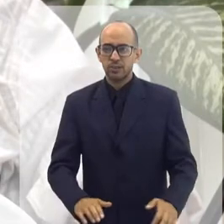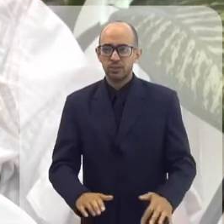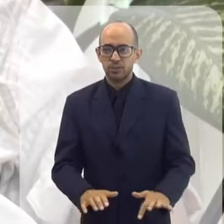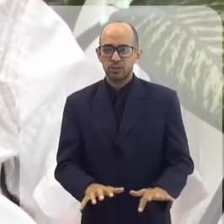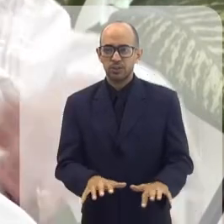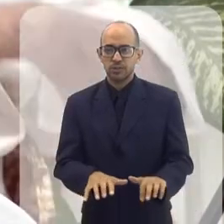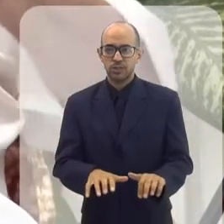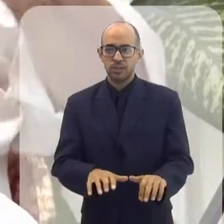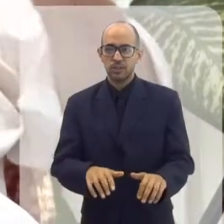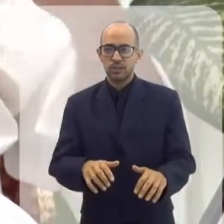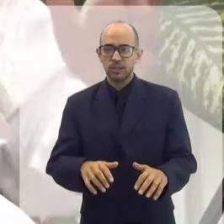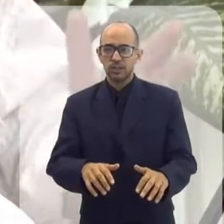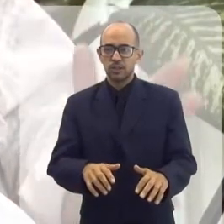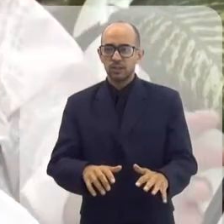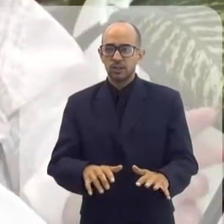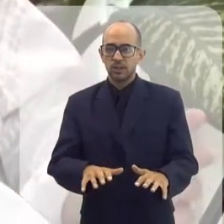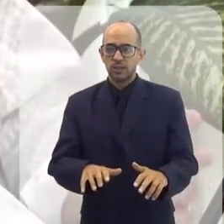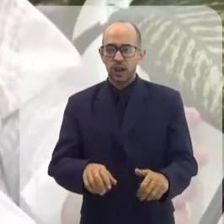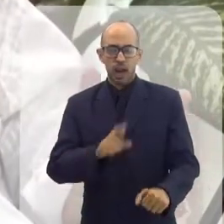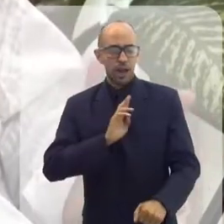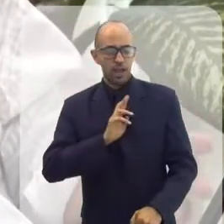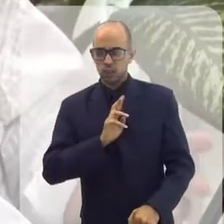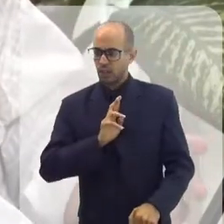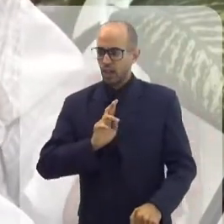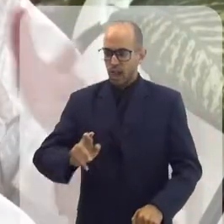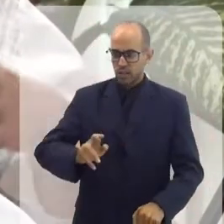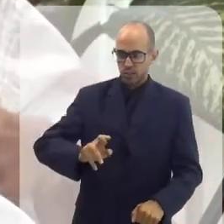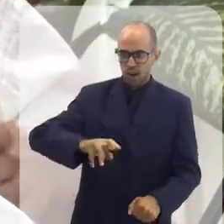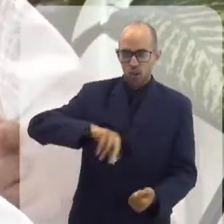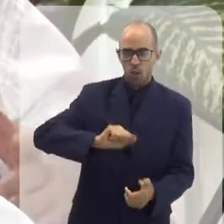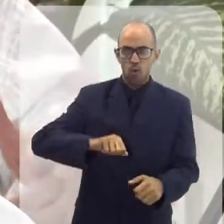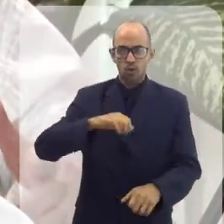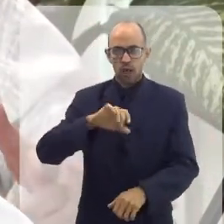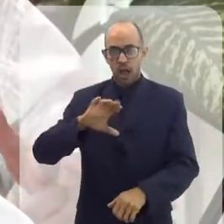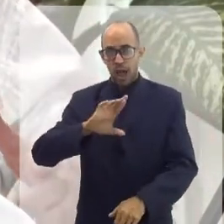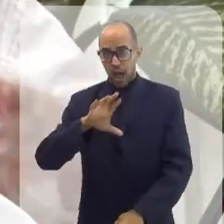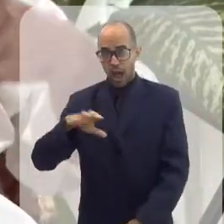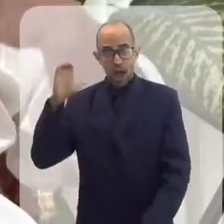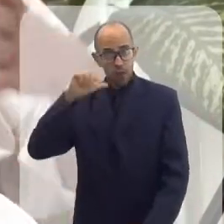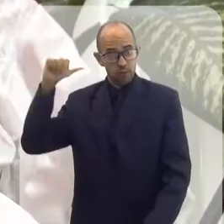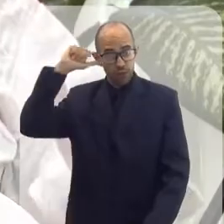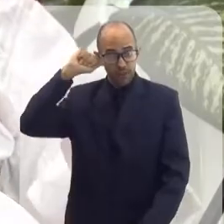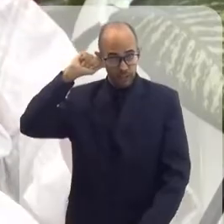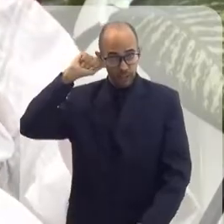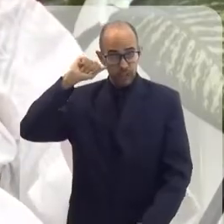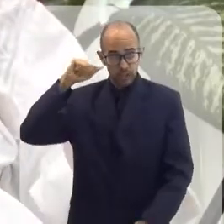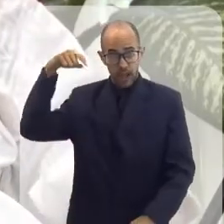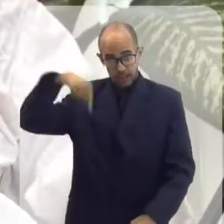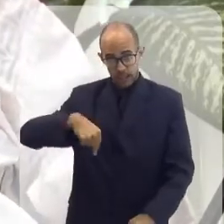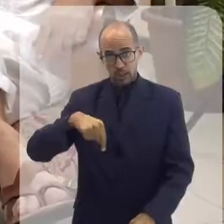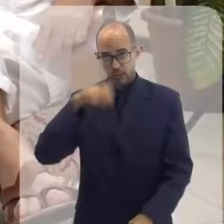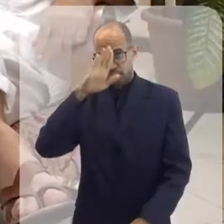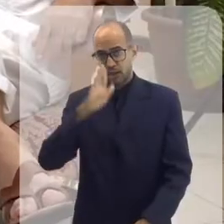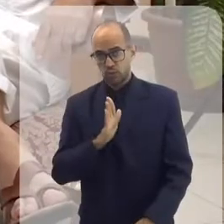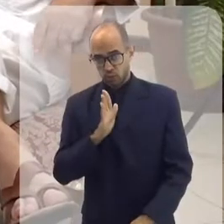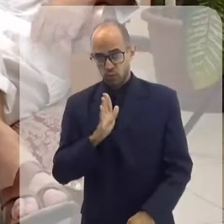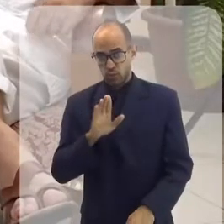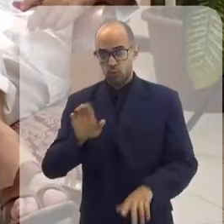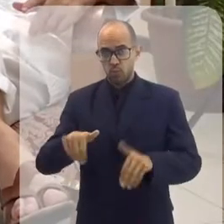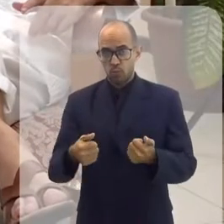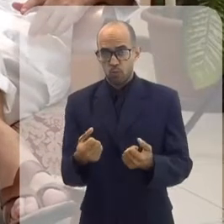temos um Panteão de religiões de matrizes africanas que se constituíram no Brasil